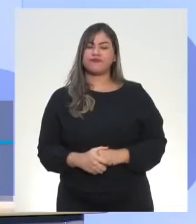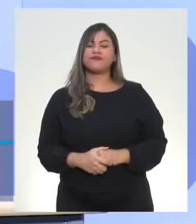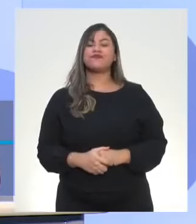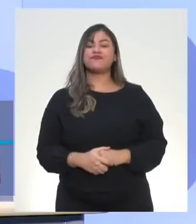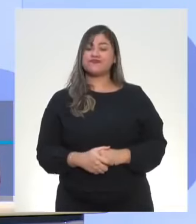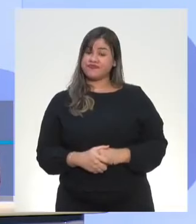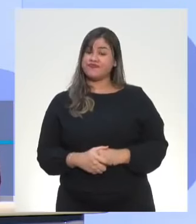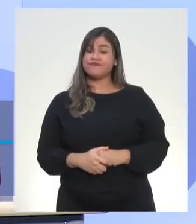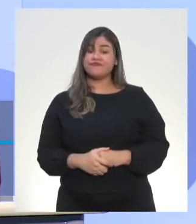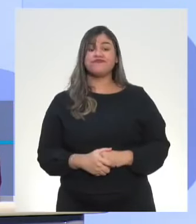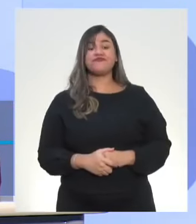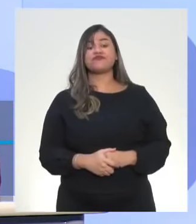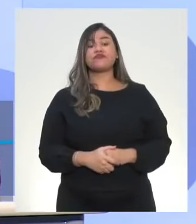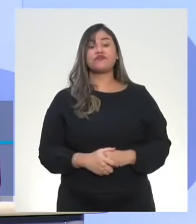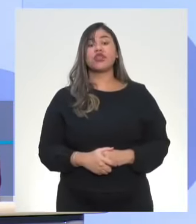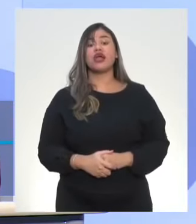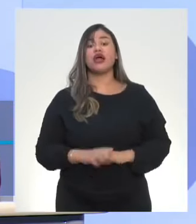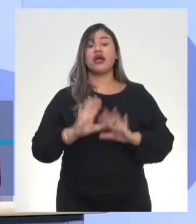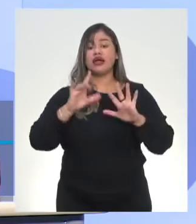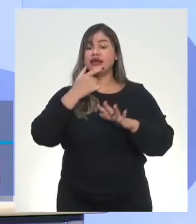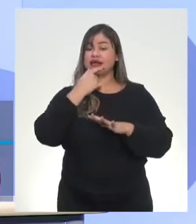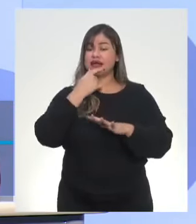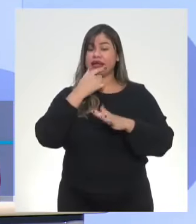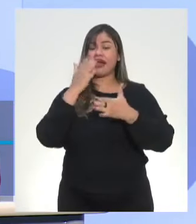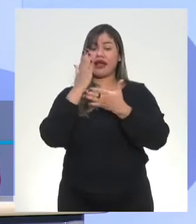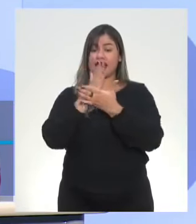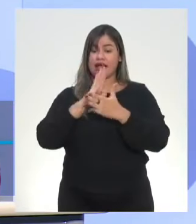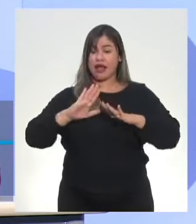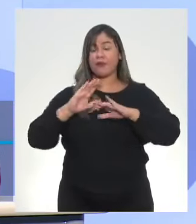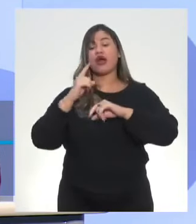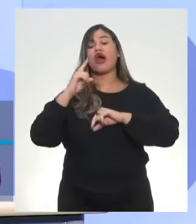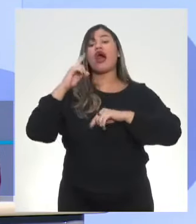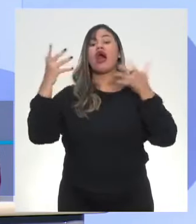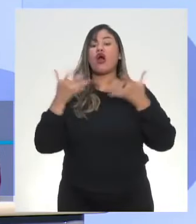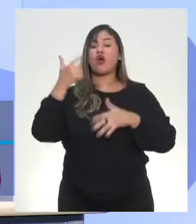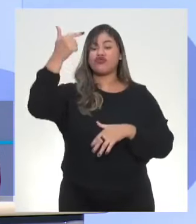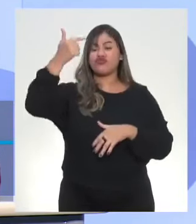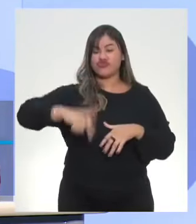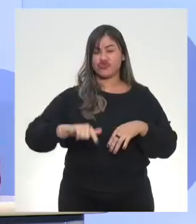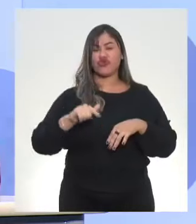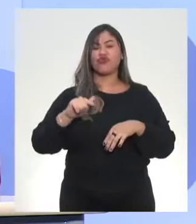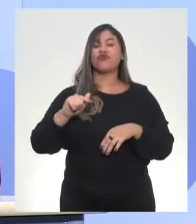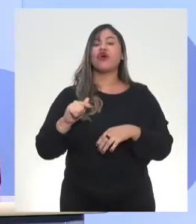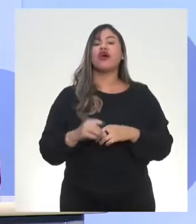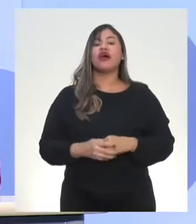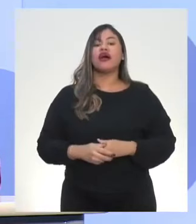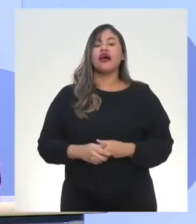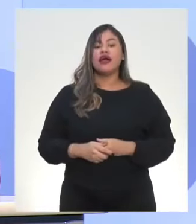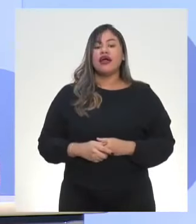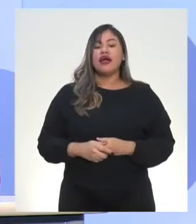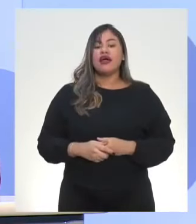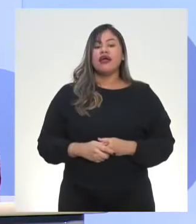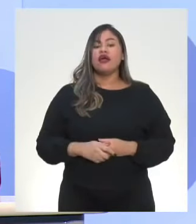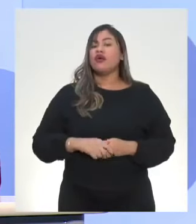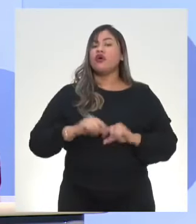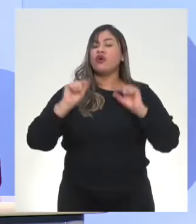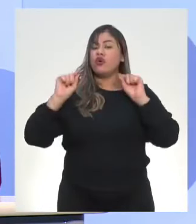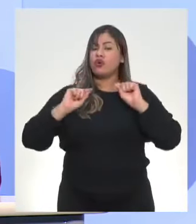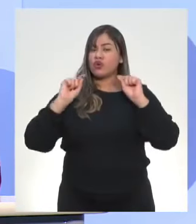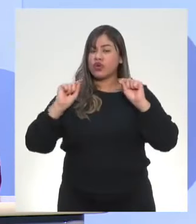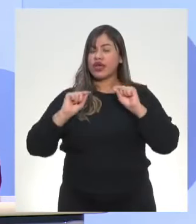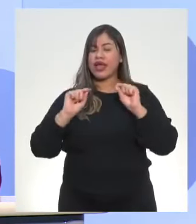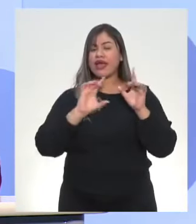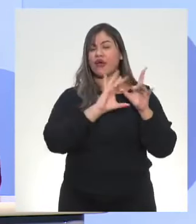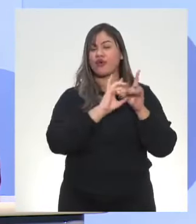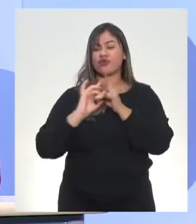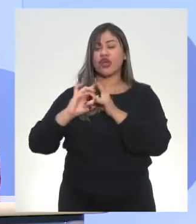Mas, encerrando aqui o caso da Inglaterra, por hora, vamos para outro caso aí, né, que é o contexto